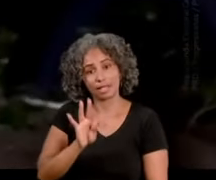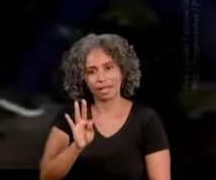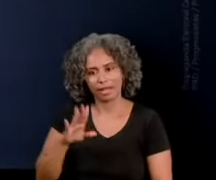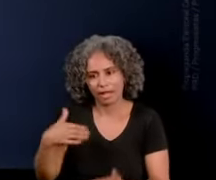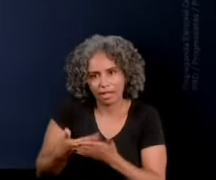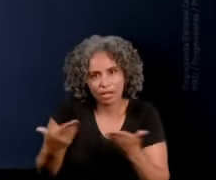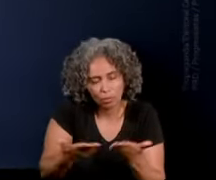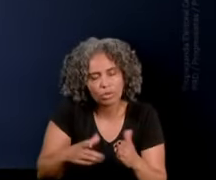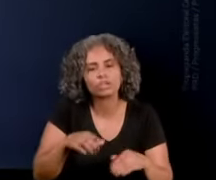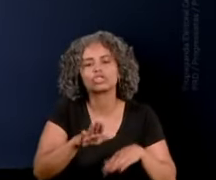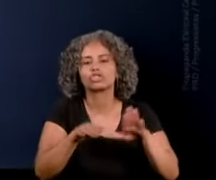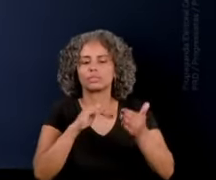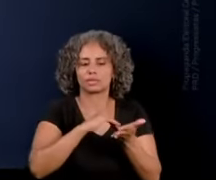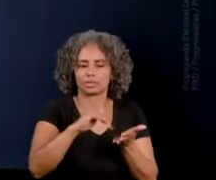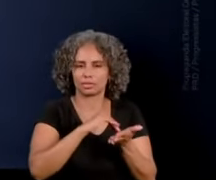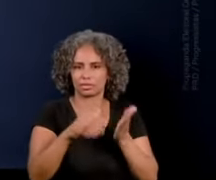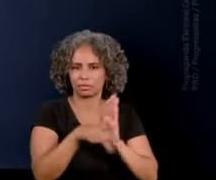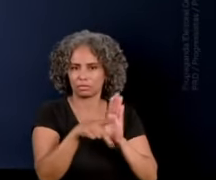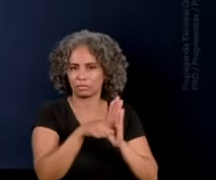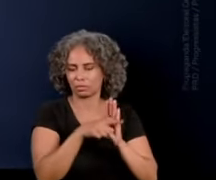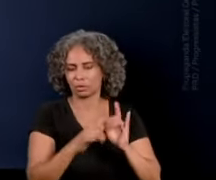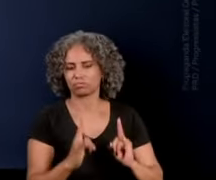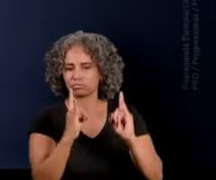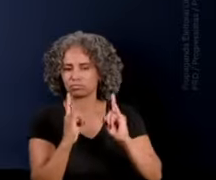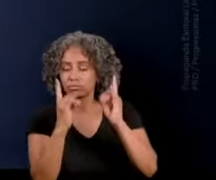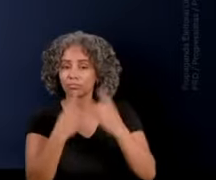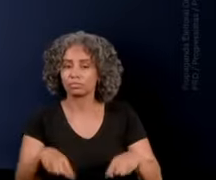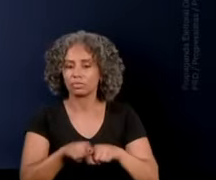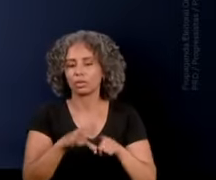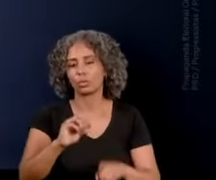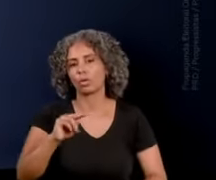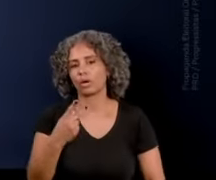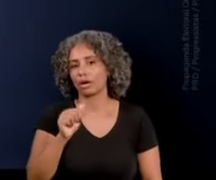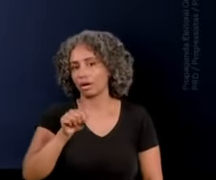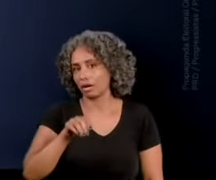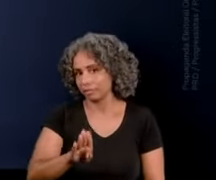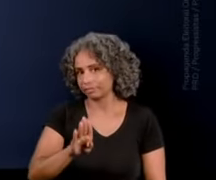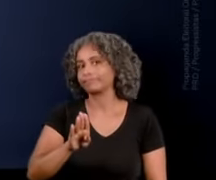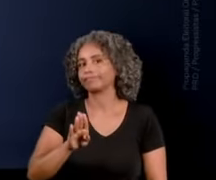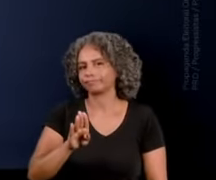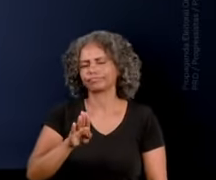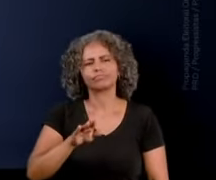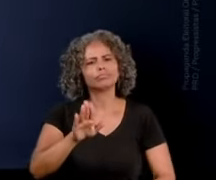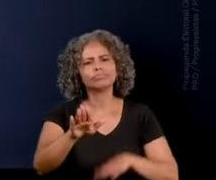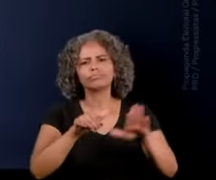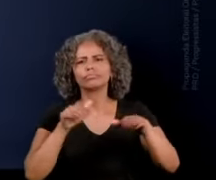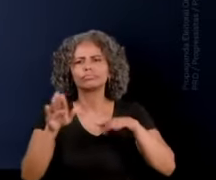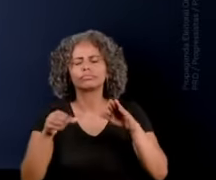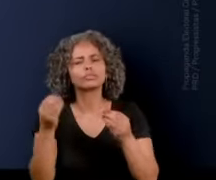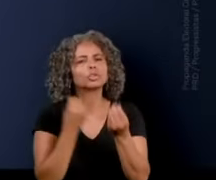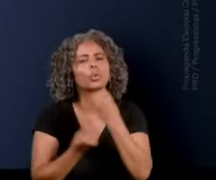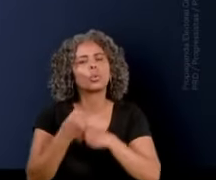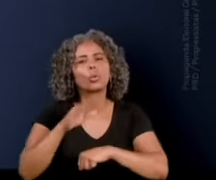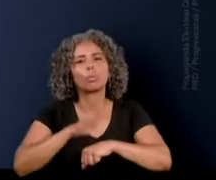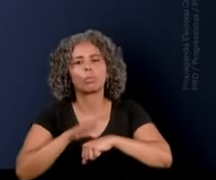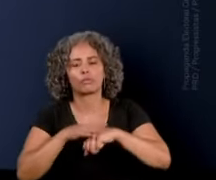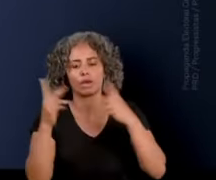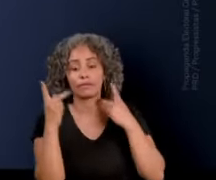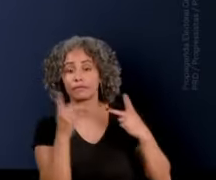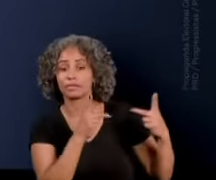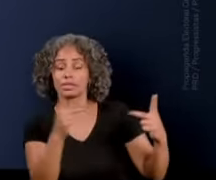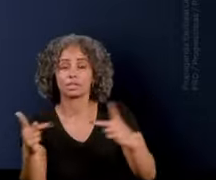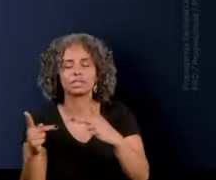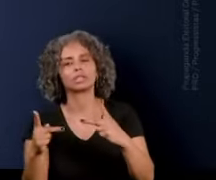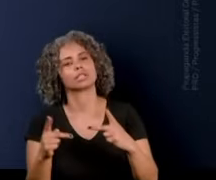Coab. O prefeito Ricardo Nunes determinou uma visita local em cada casa das regiões mais atingidas, para que o poder